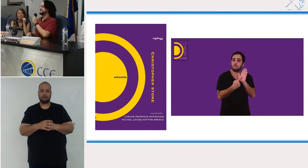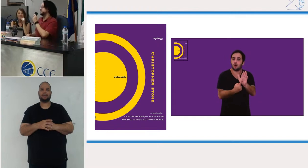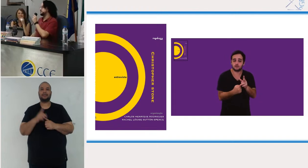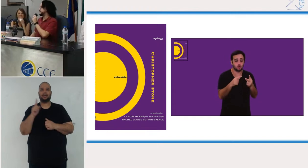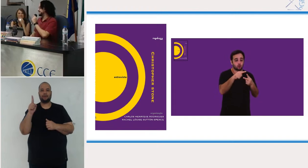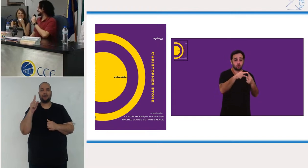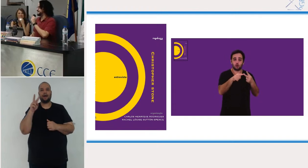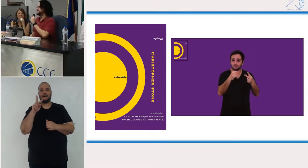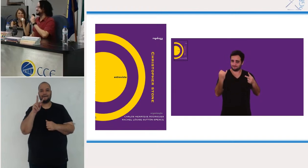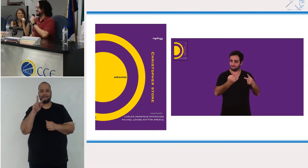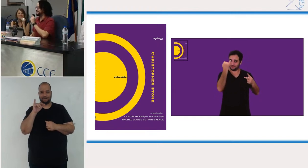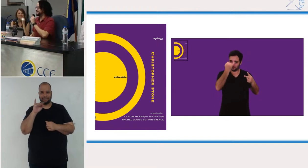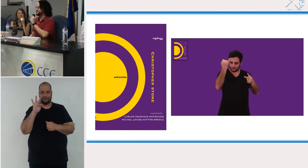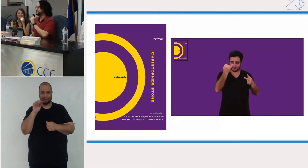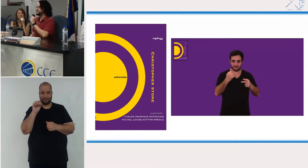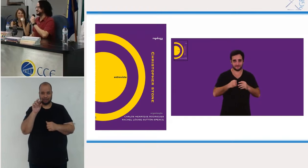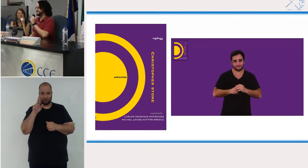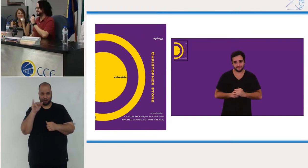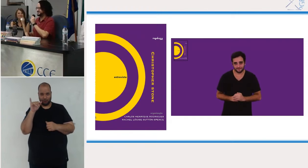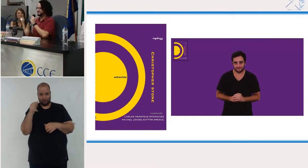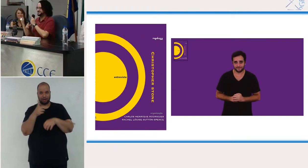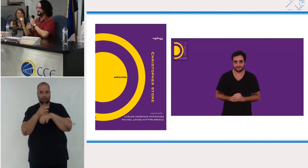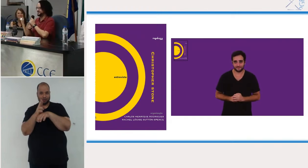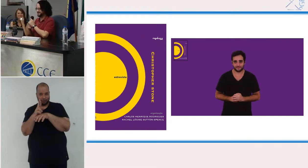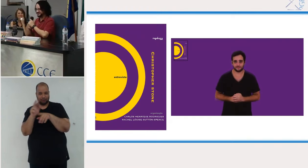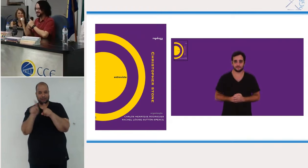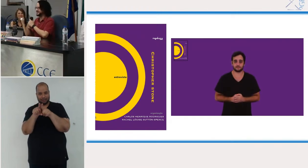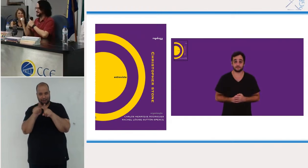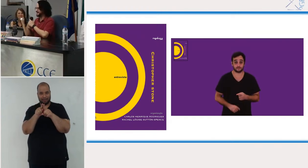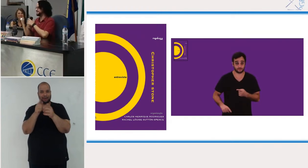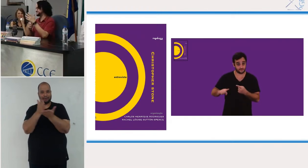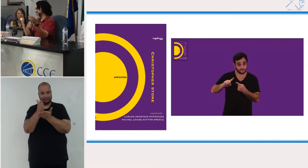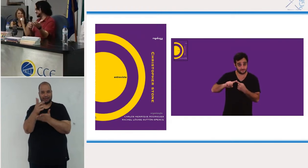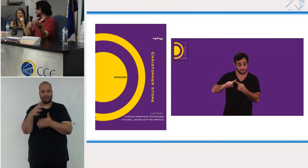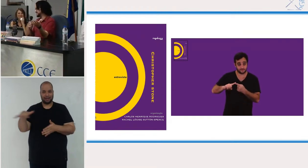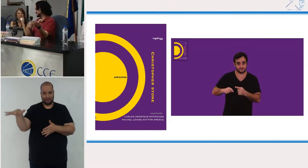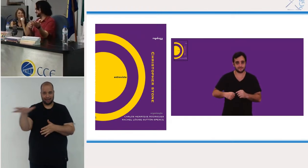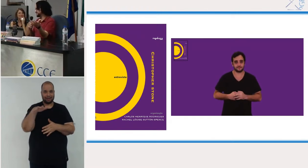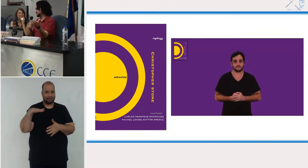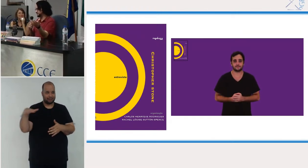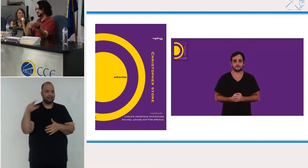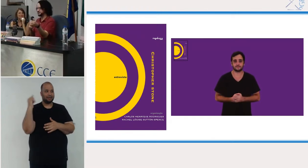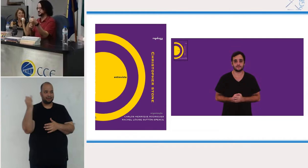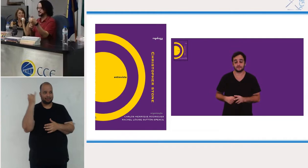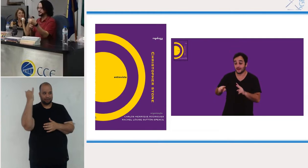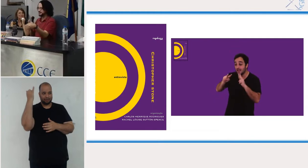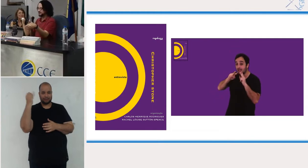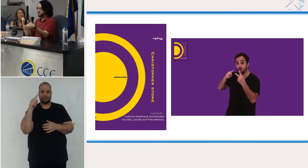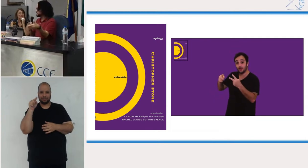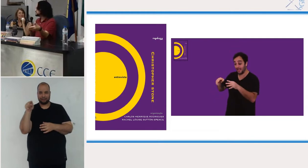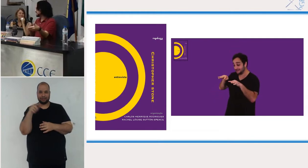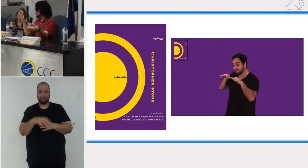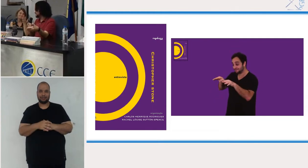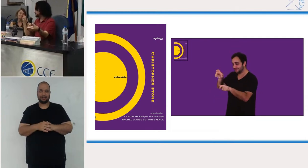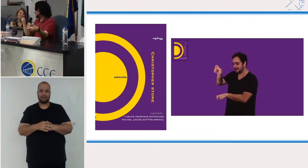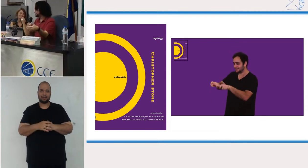Ah, então agora ela está também, é uma doutoranda também que está aí na área, isso é um dado também importante. Então aí a